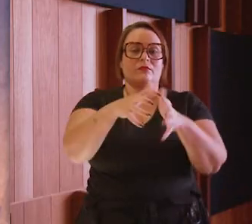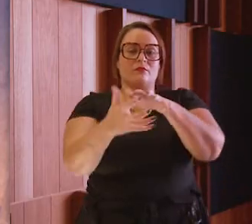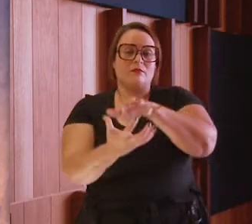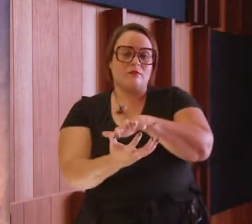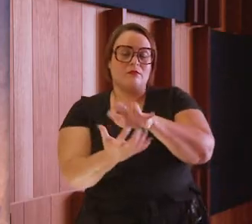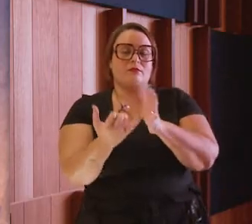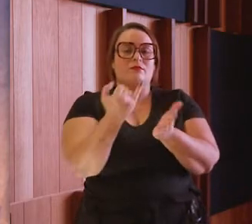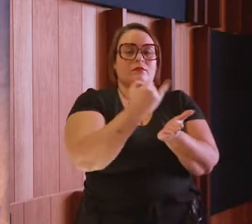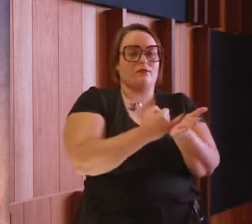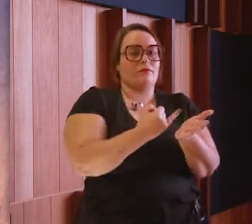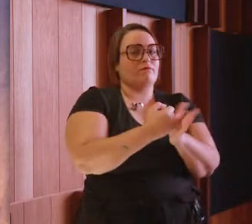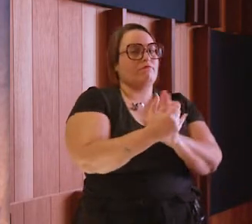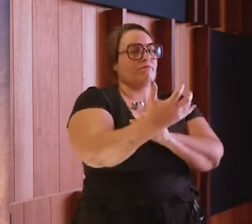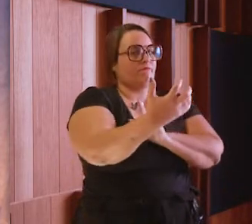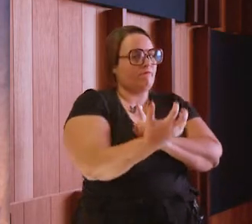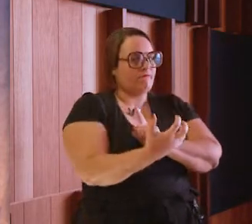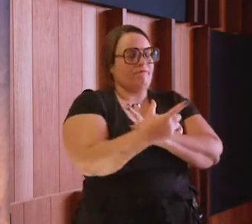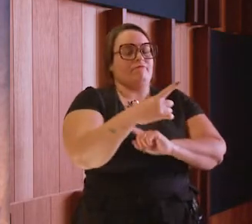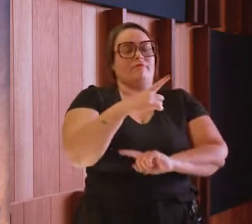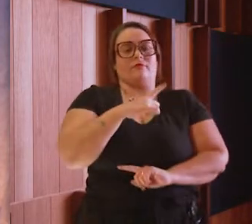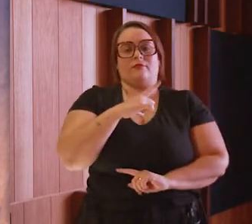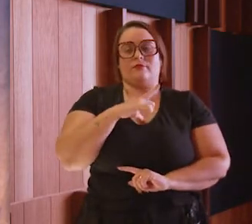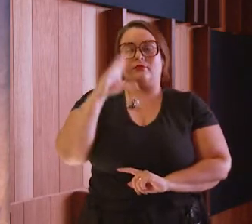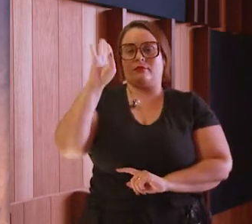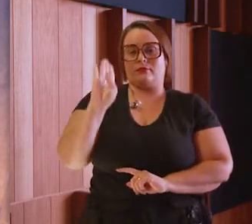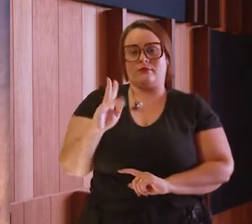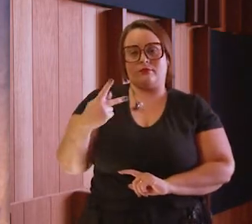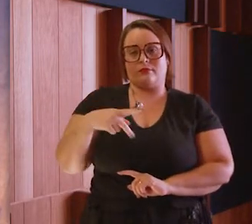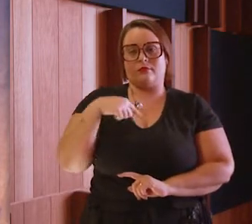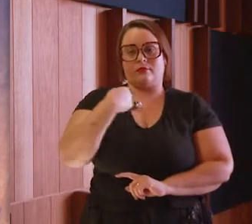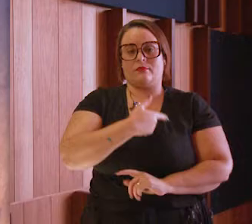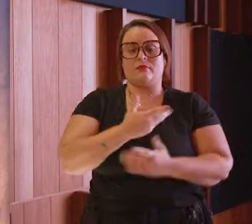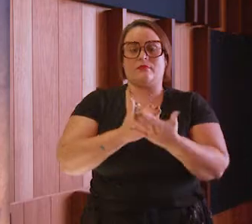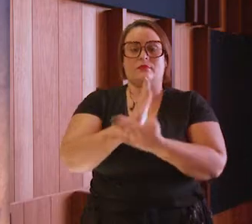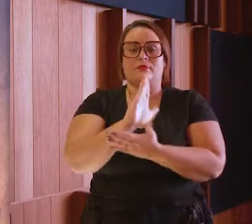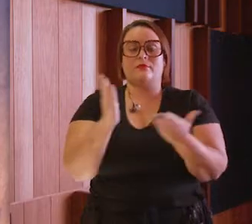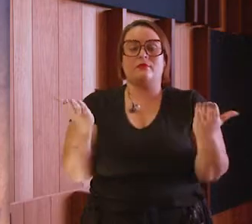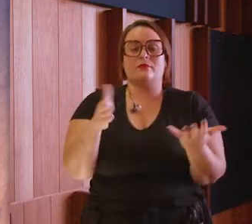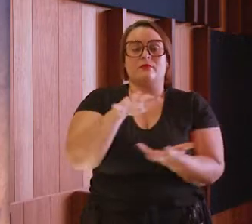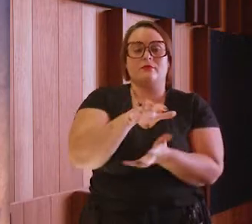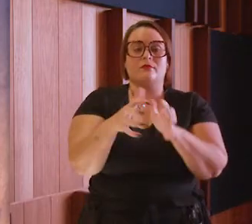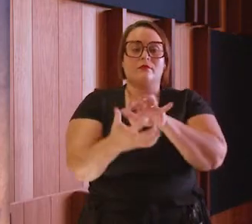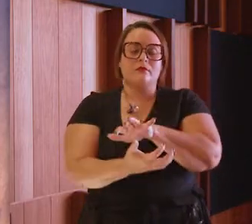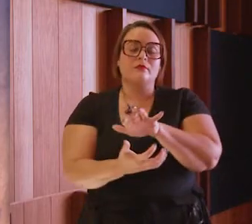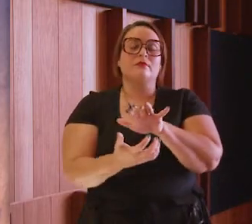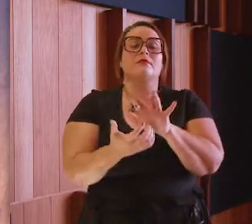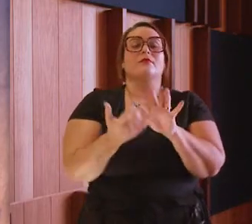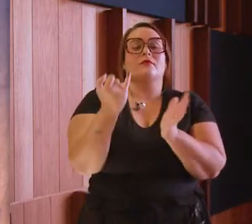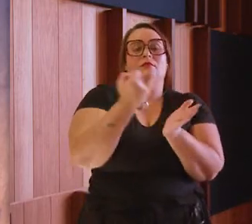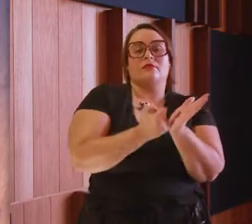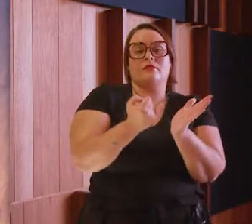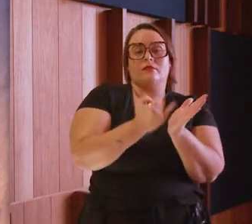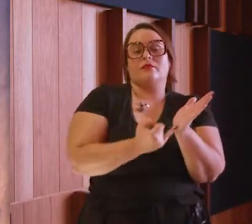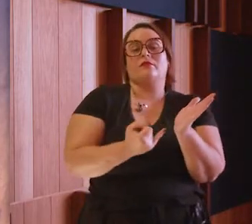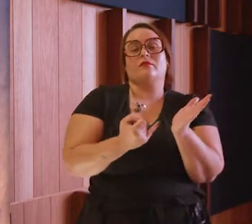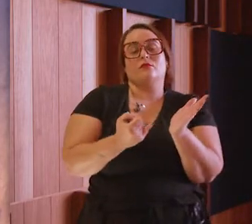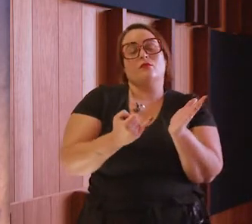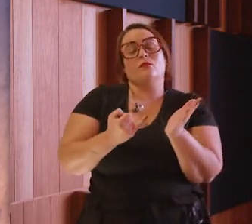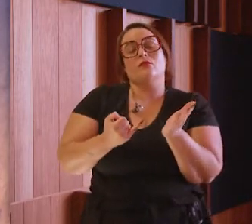tributárias impactantes. No Brasil, a gente acaba de aprovar a reforma tributária do consumo, estamos prestes